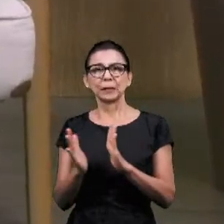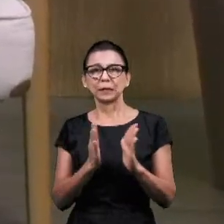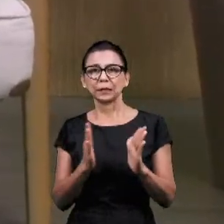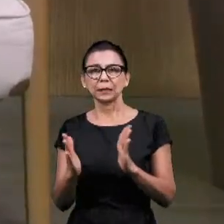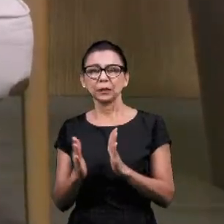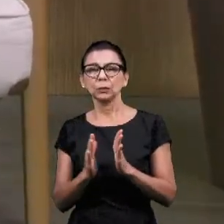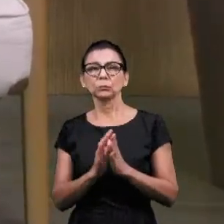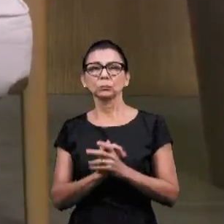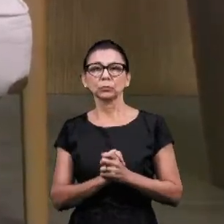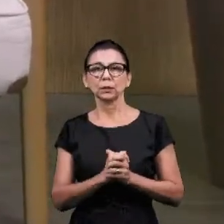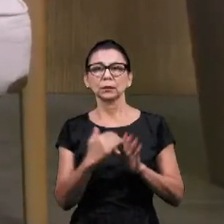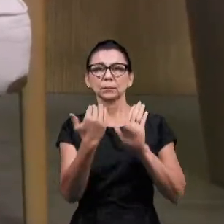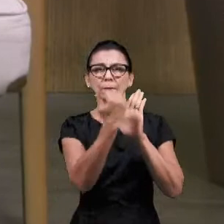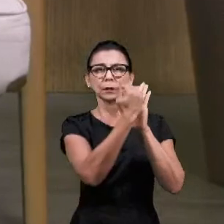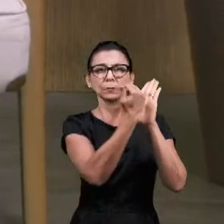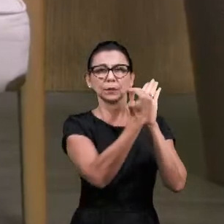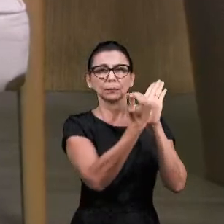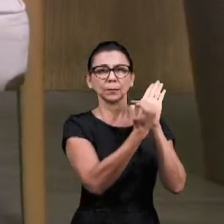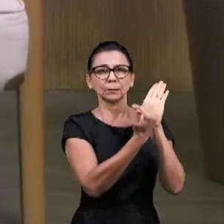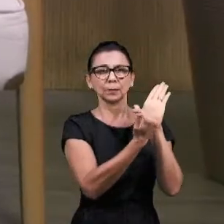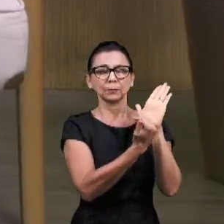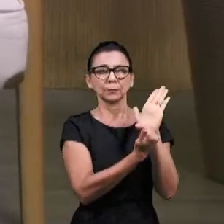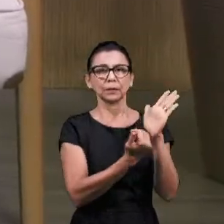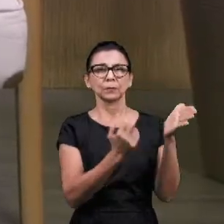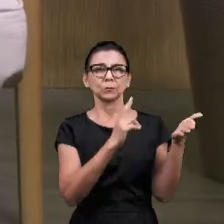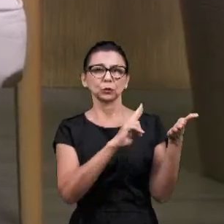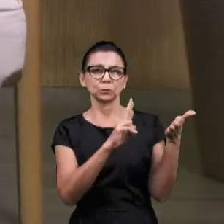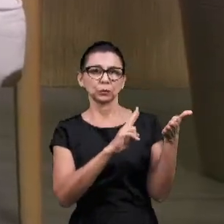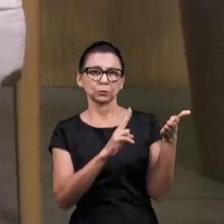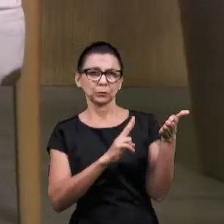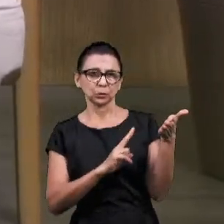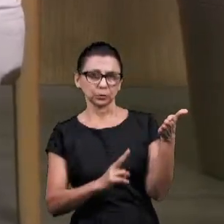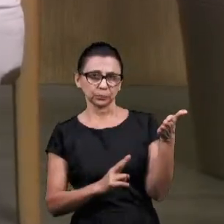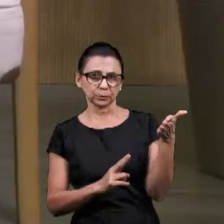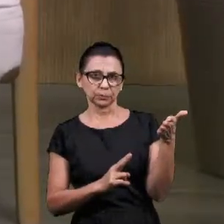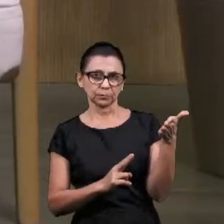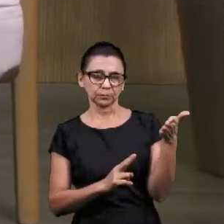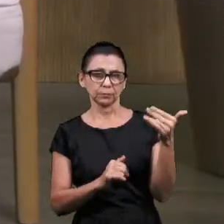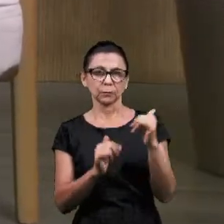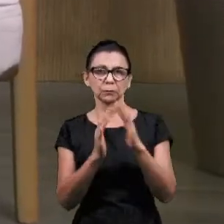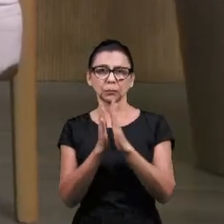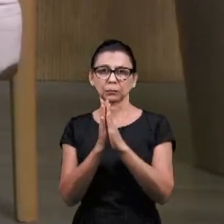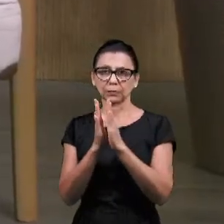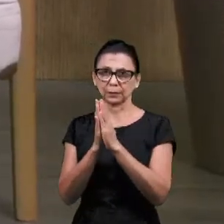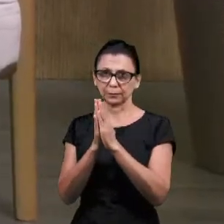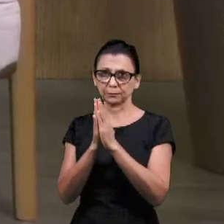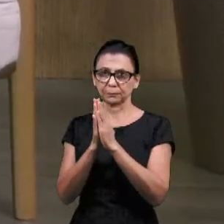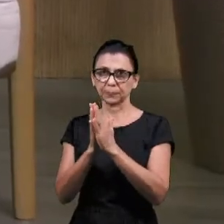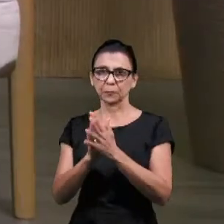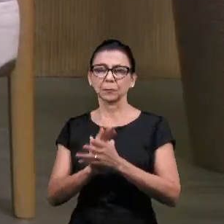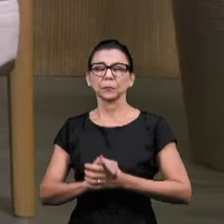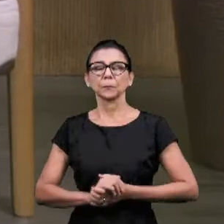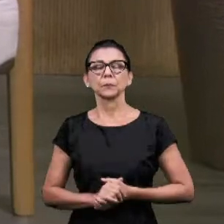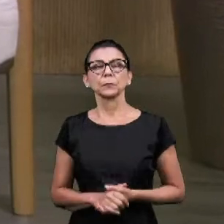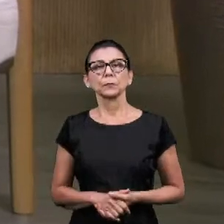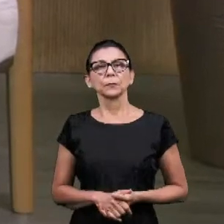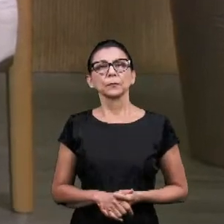que o presbitério divulga, você recebe e tal. Alguns irmãos podem até achar